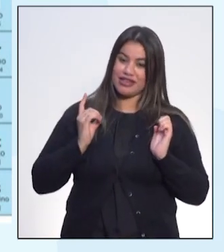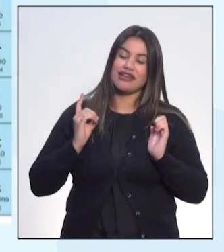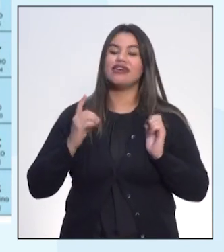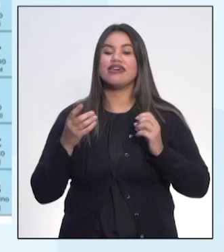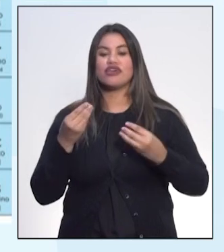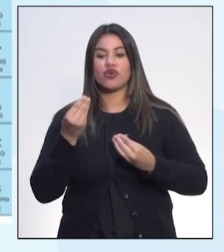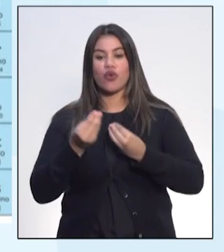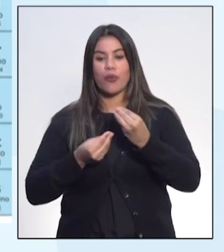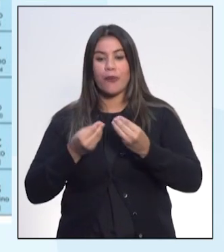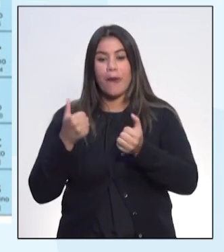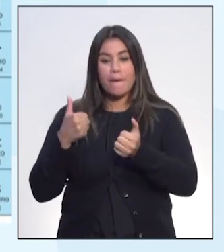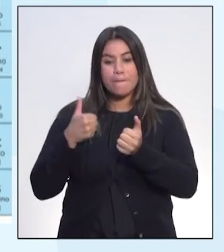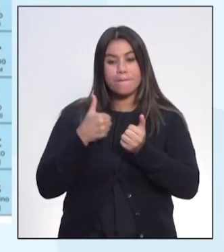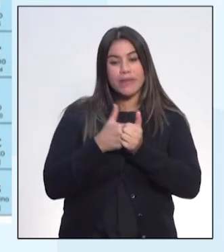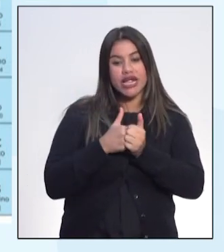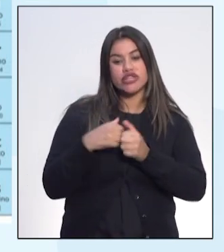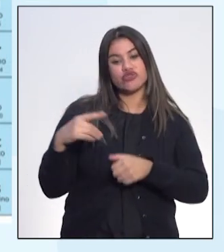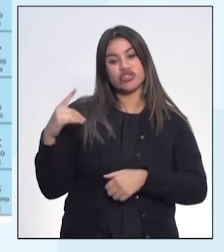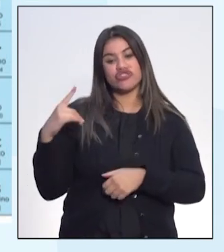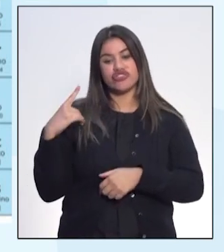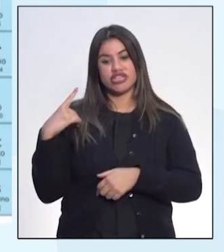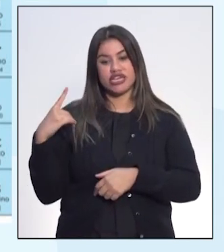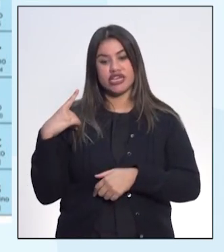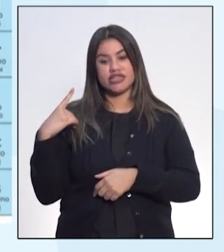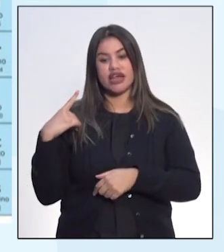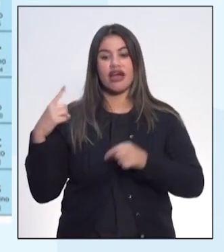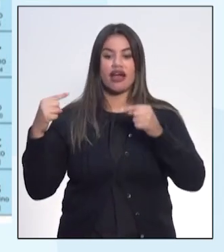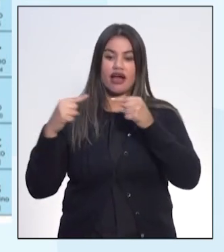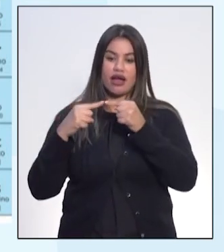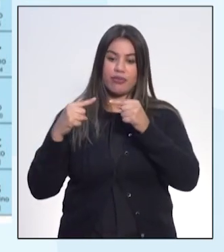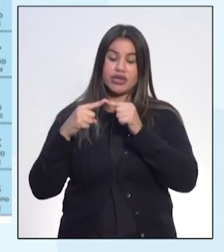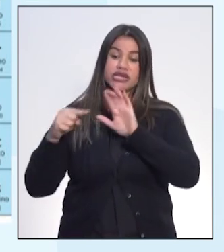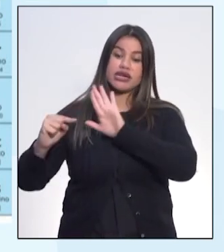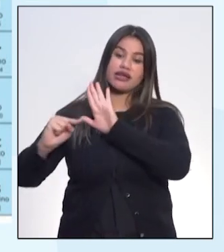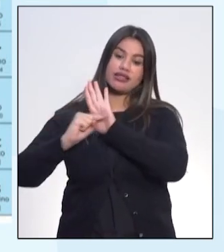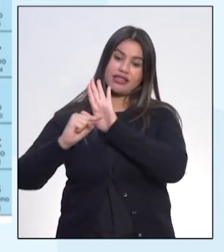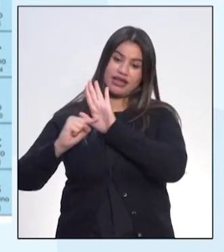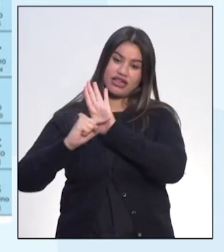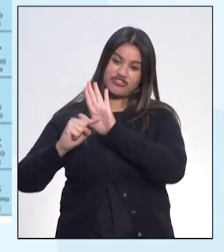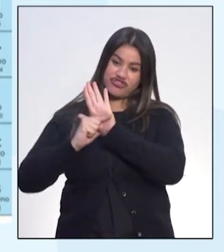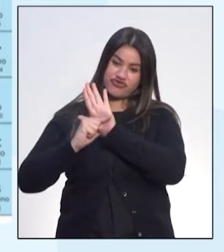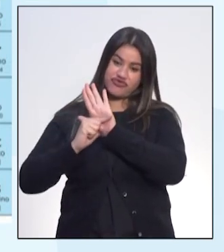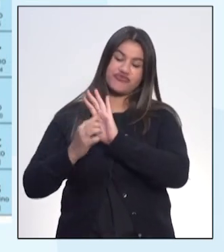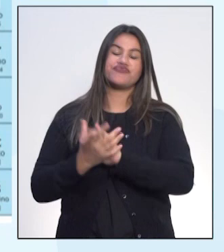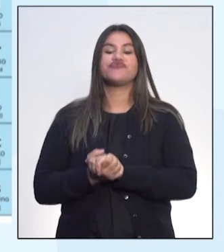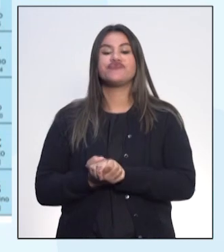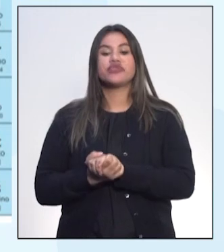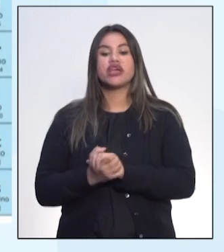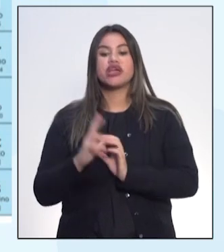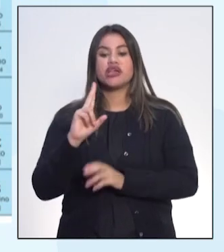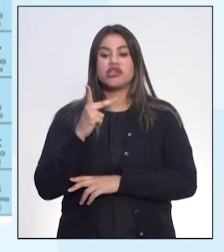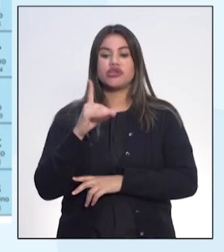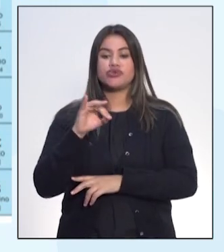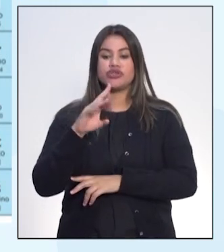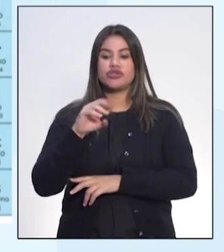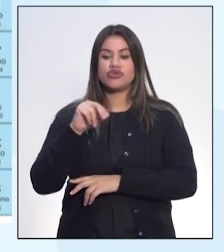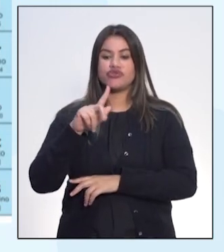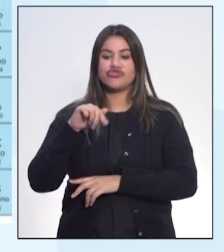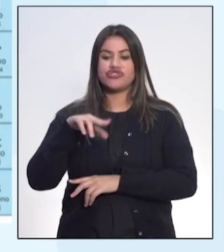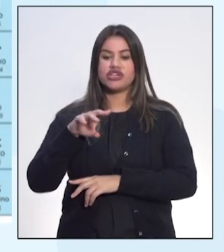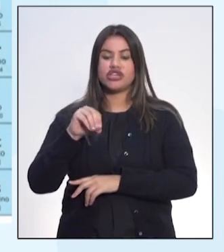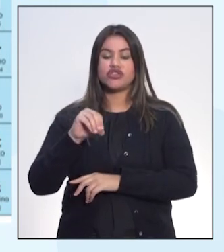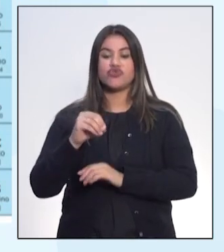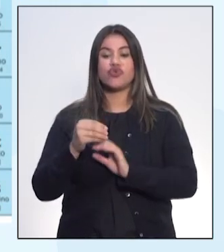está, né, o elemento químico na tabela periódica, ele é mais eletronegativo, perfeito? E o hidrogênio está fora ali, porque